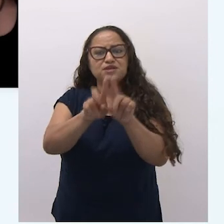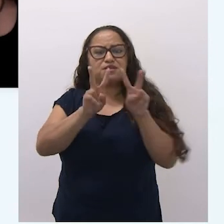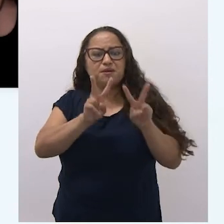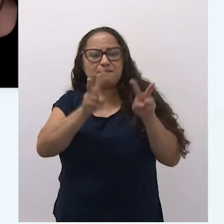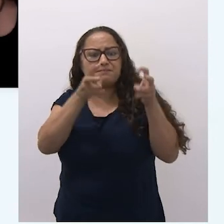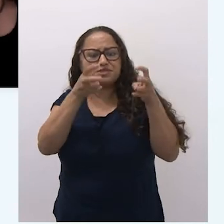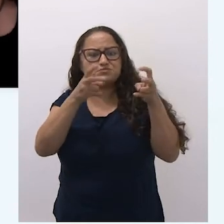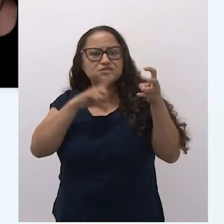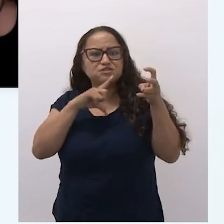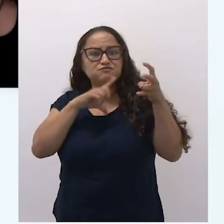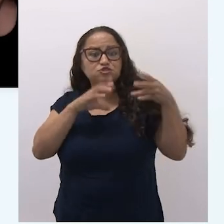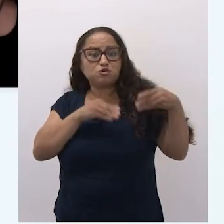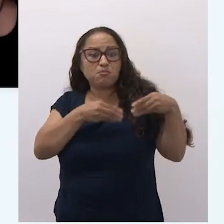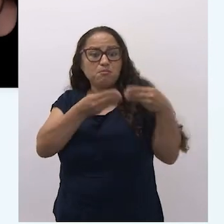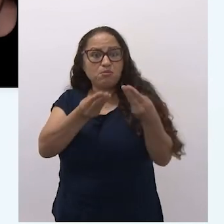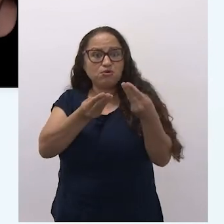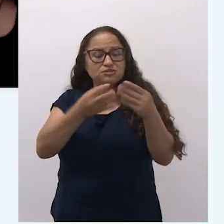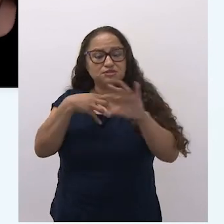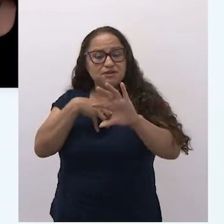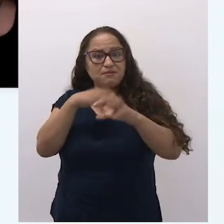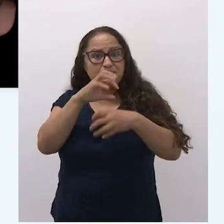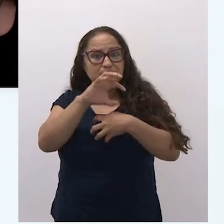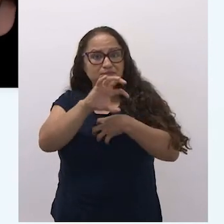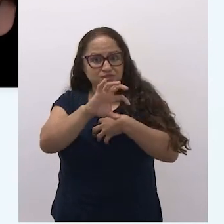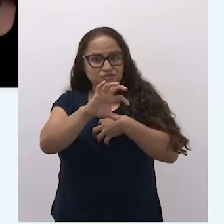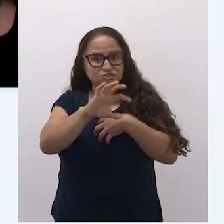de entrega, de empatia,